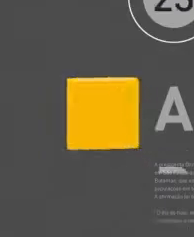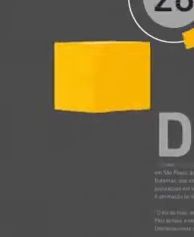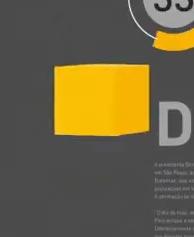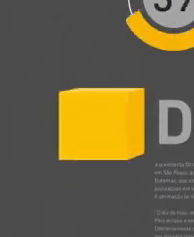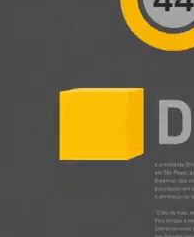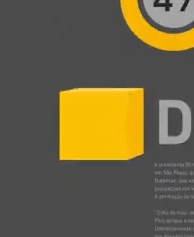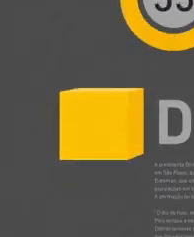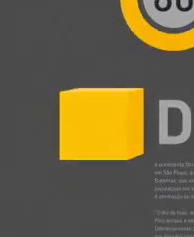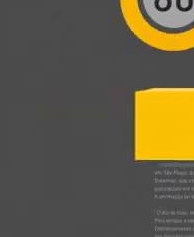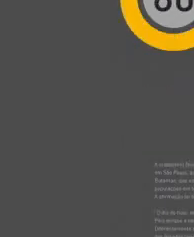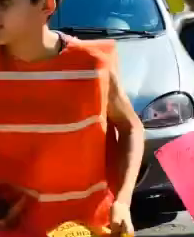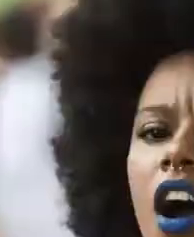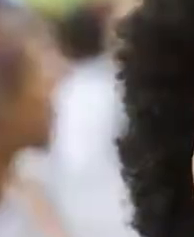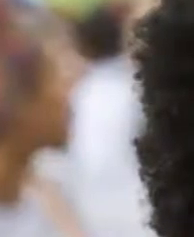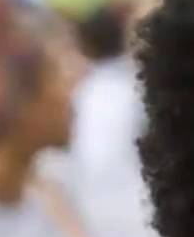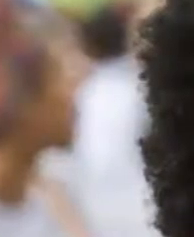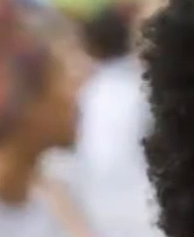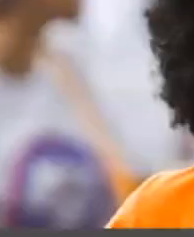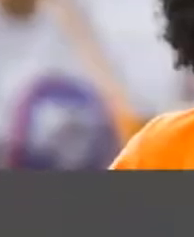o